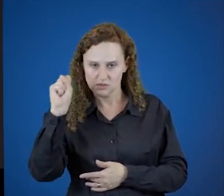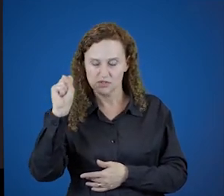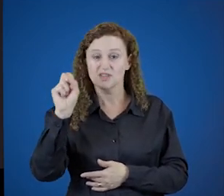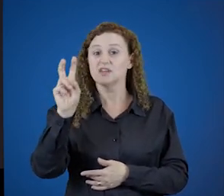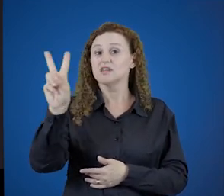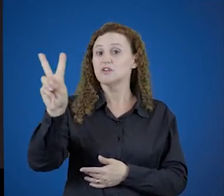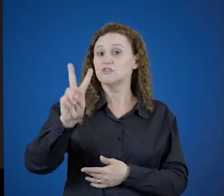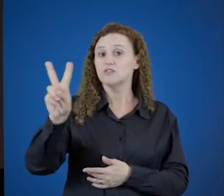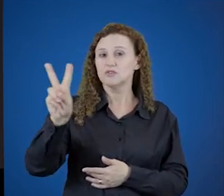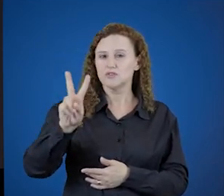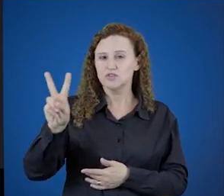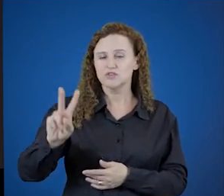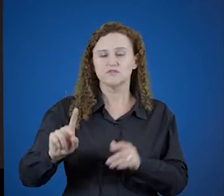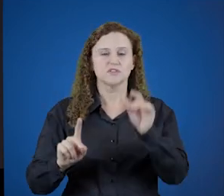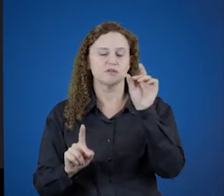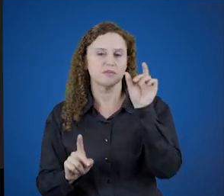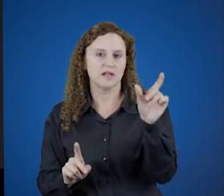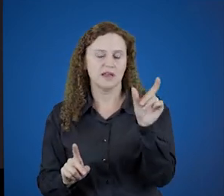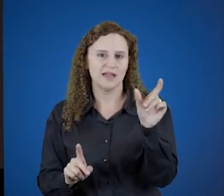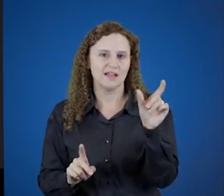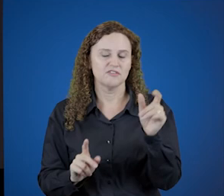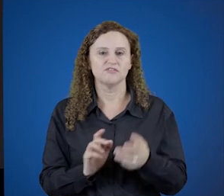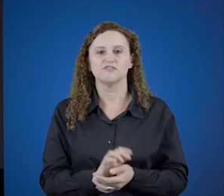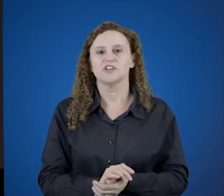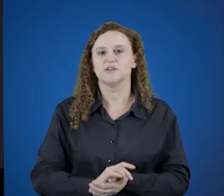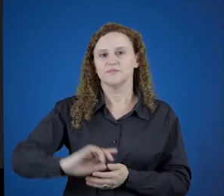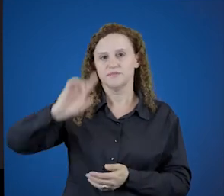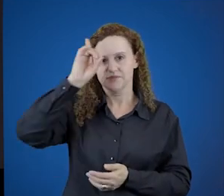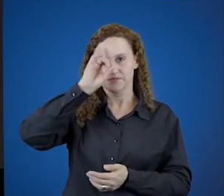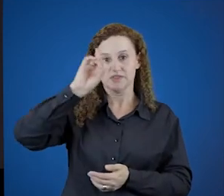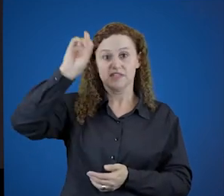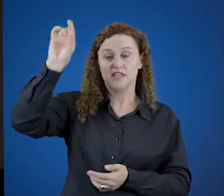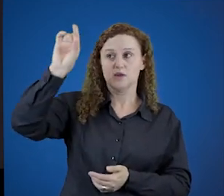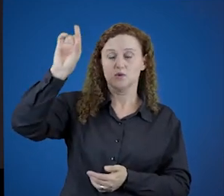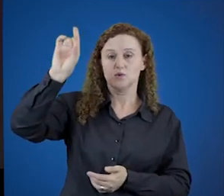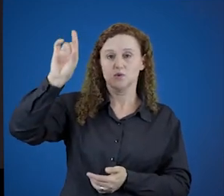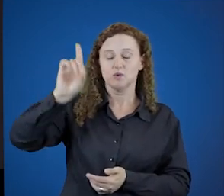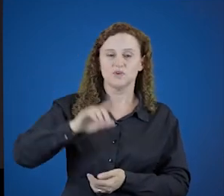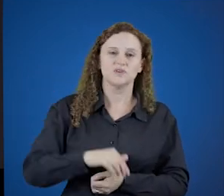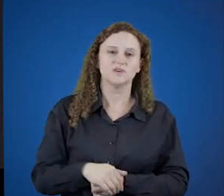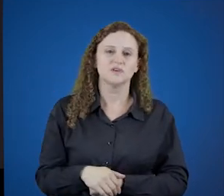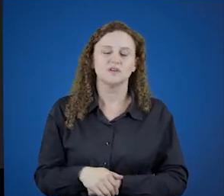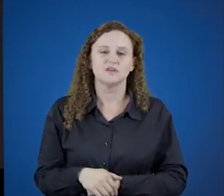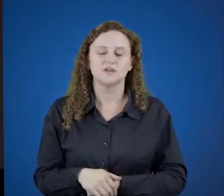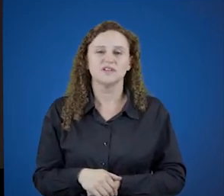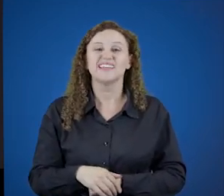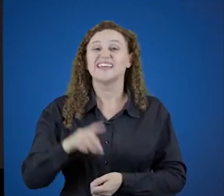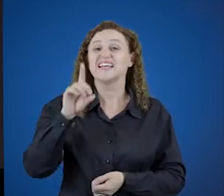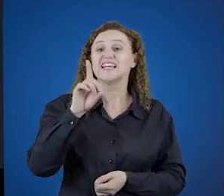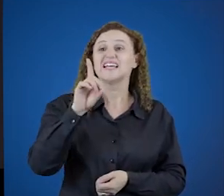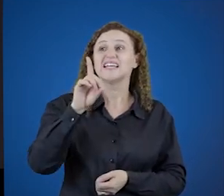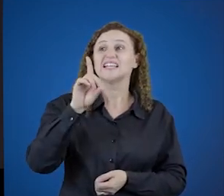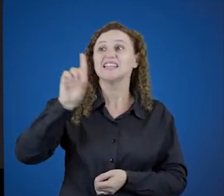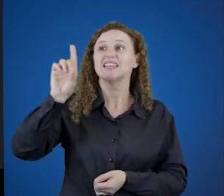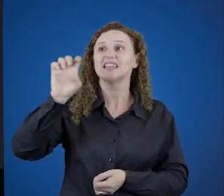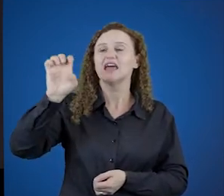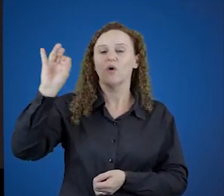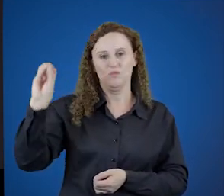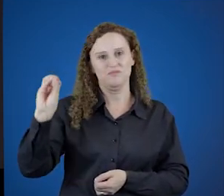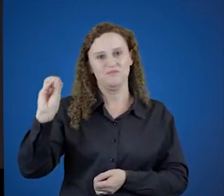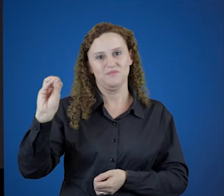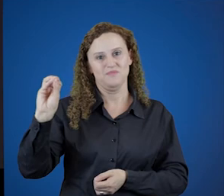vocativo singular da palavra de Deus ser a Deus mesmo Deus Se declinaria assim Deus dei